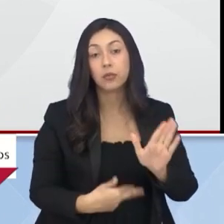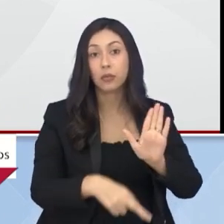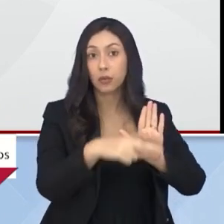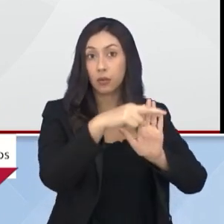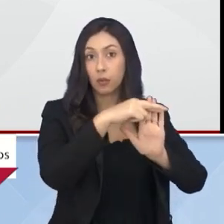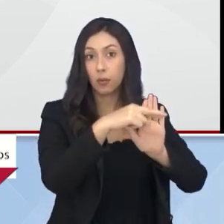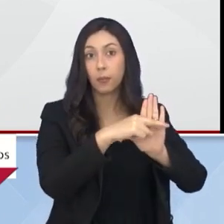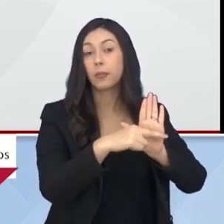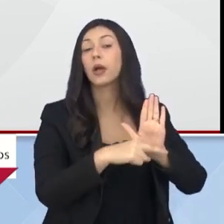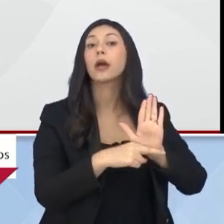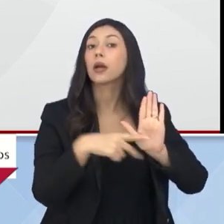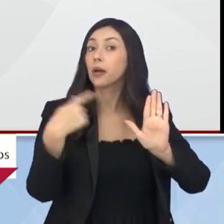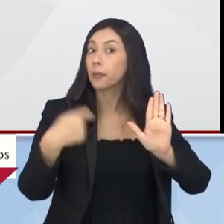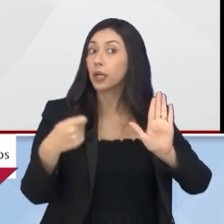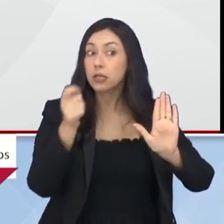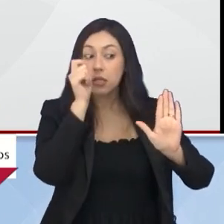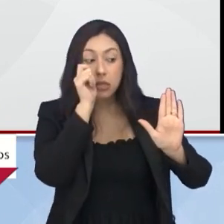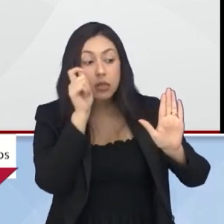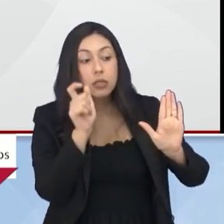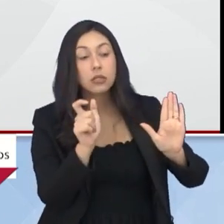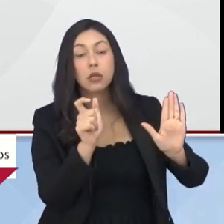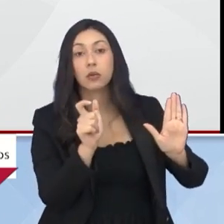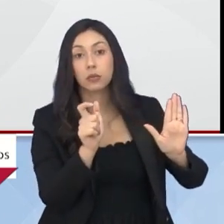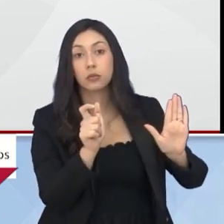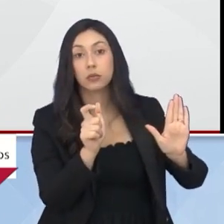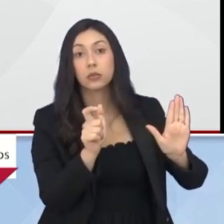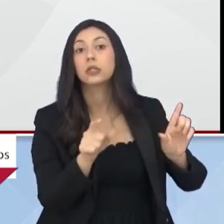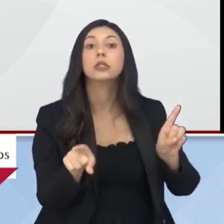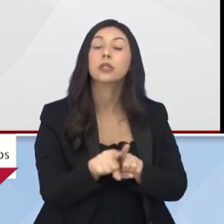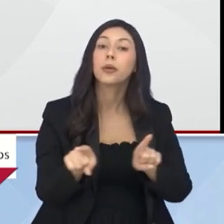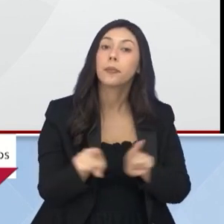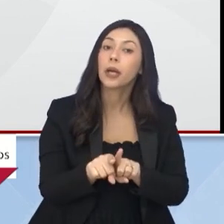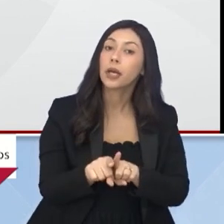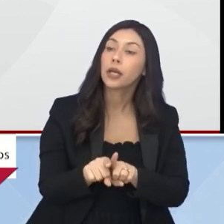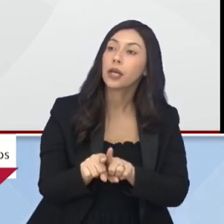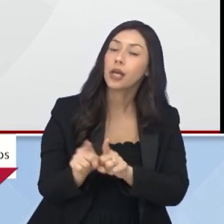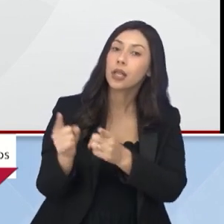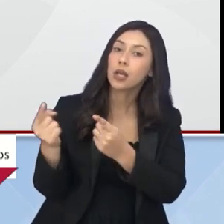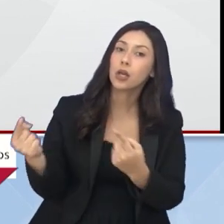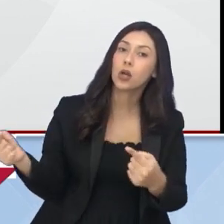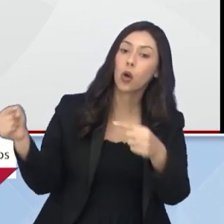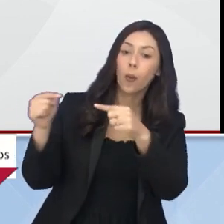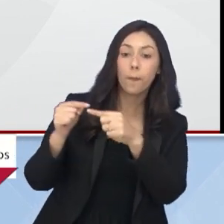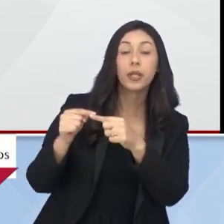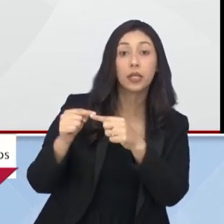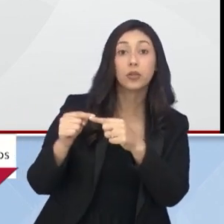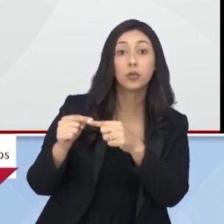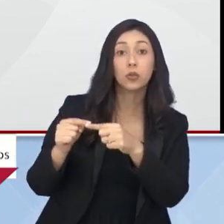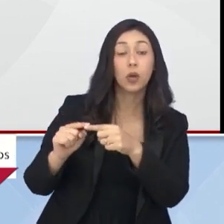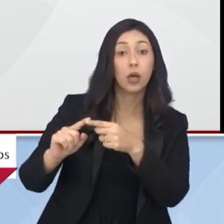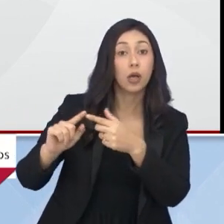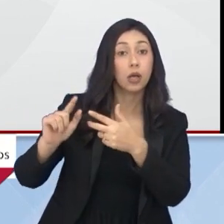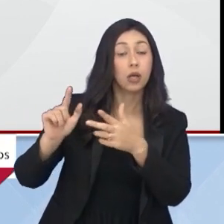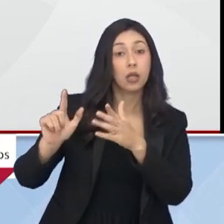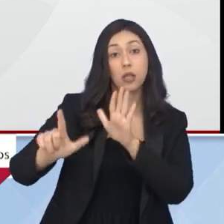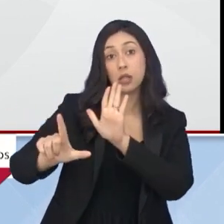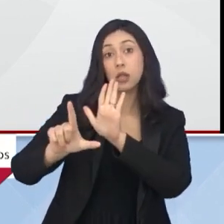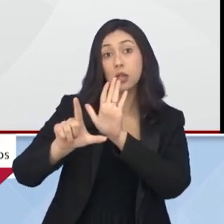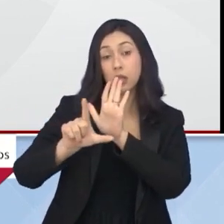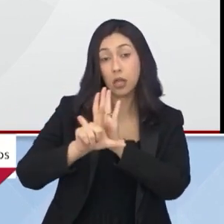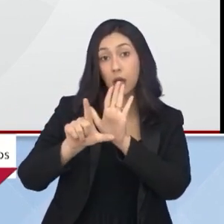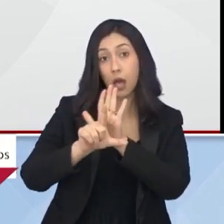que vocês tem que observar e combinado com a legislação eleitoral né que o meu amigo